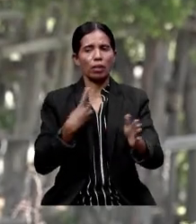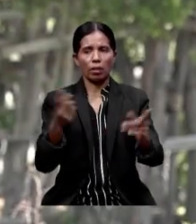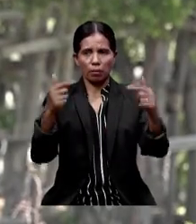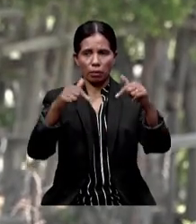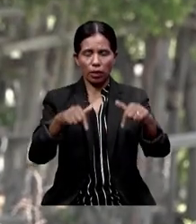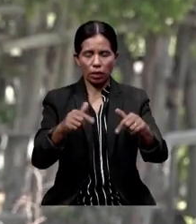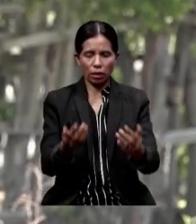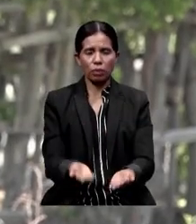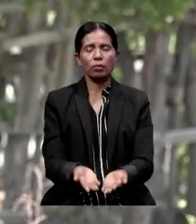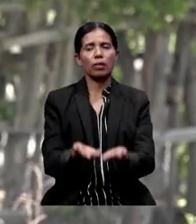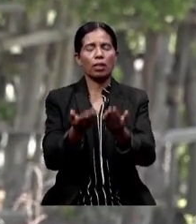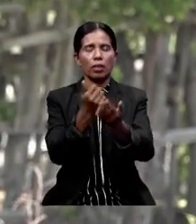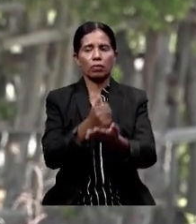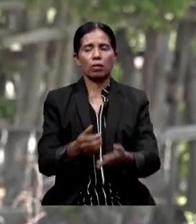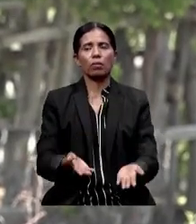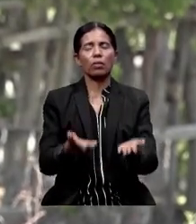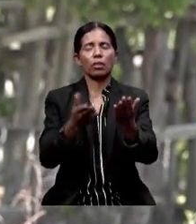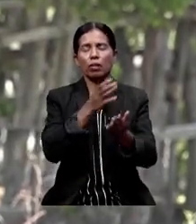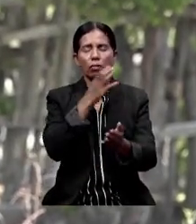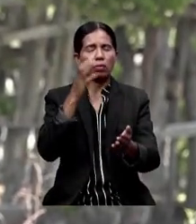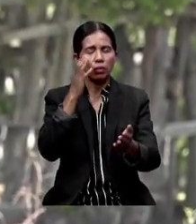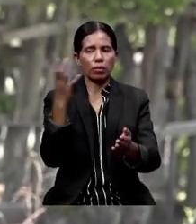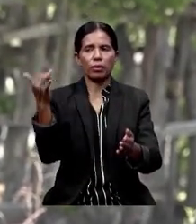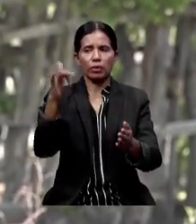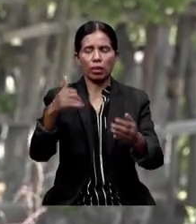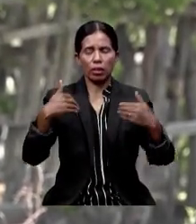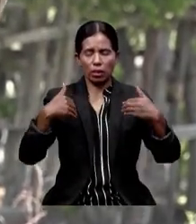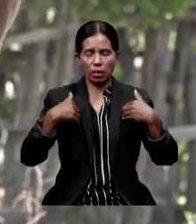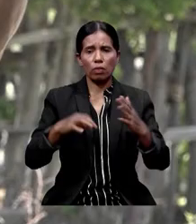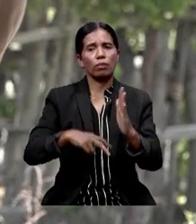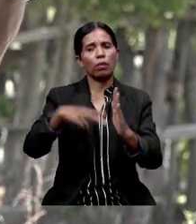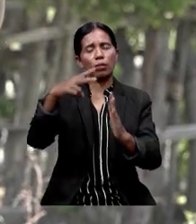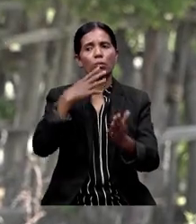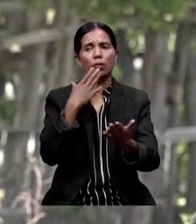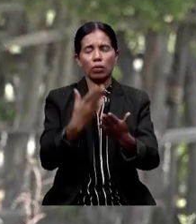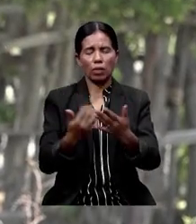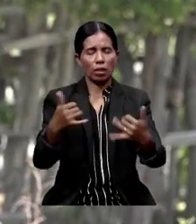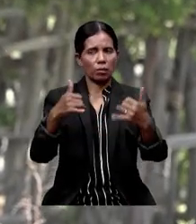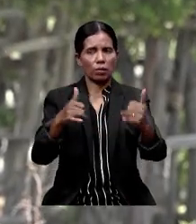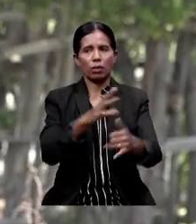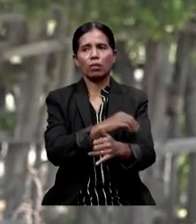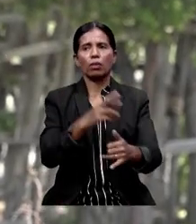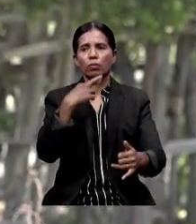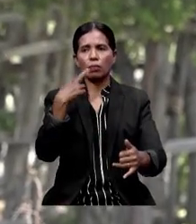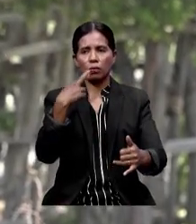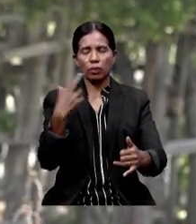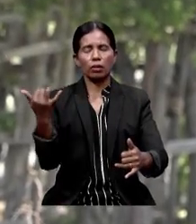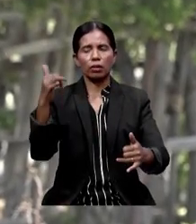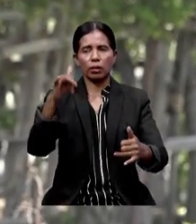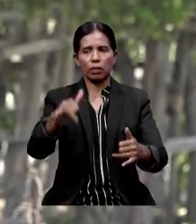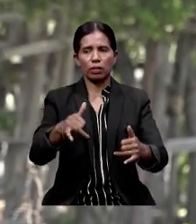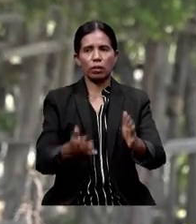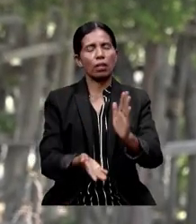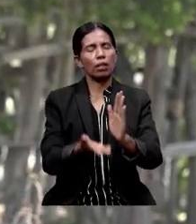tafoti malu. Fote agrikultur sin dignidade, kata mare agrikultur ni hafoli. Obel halimar timor laro bel kulihot mes fos folin sir makar. O halimar sir asai